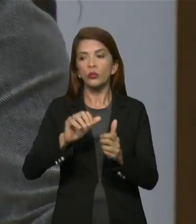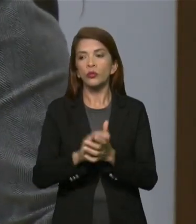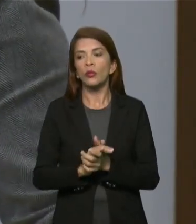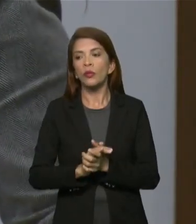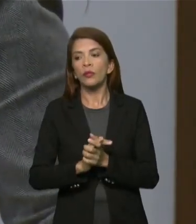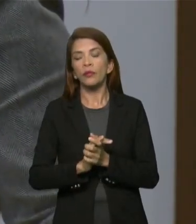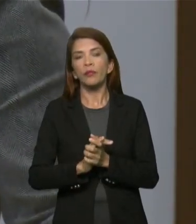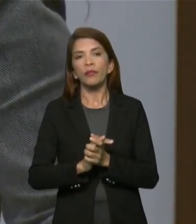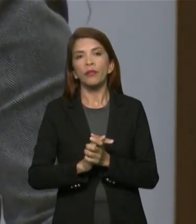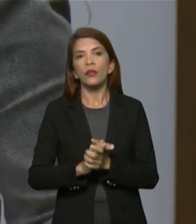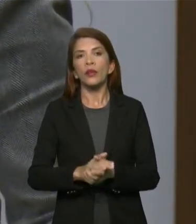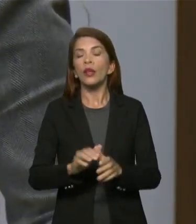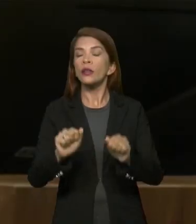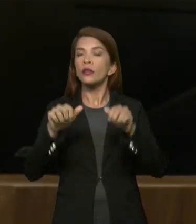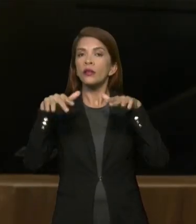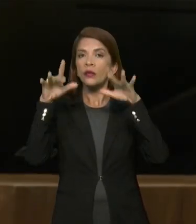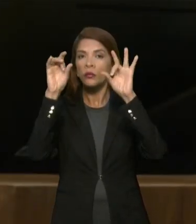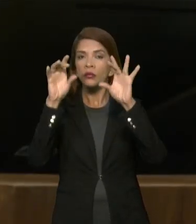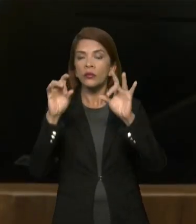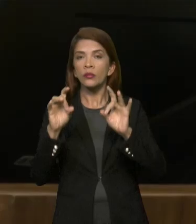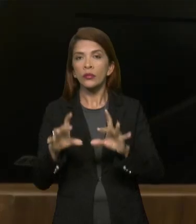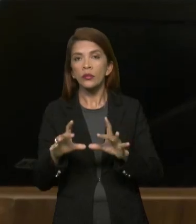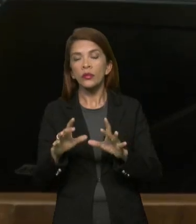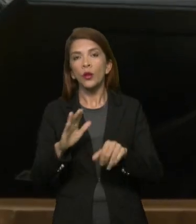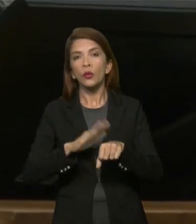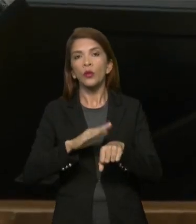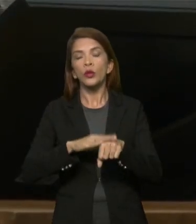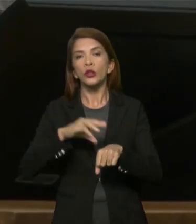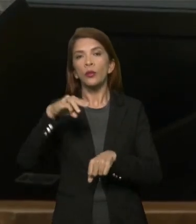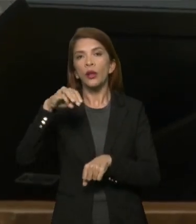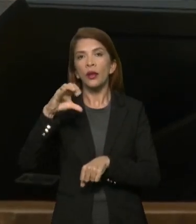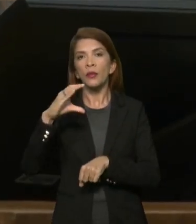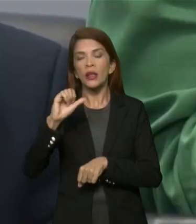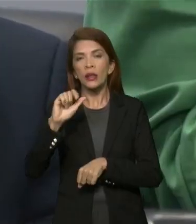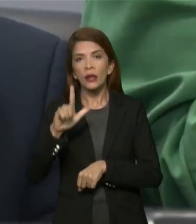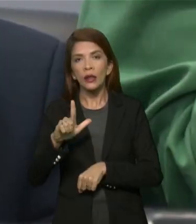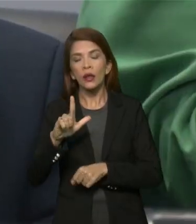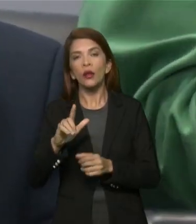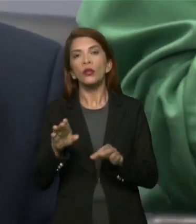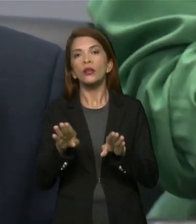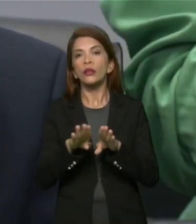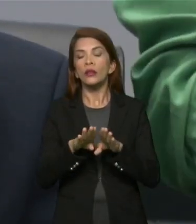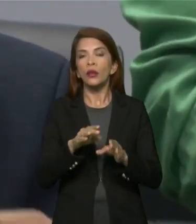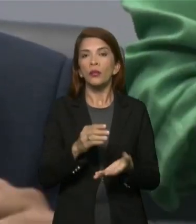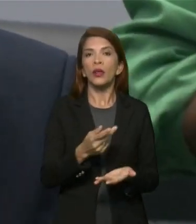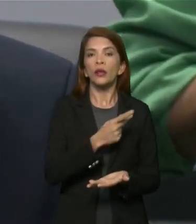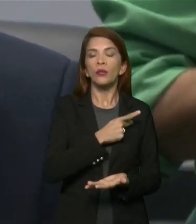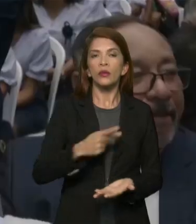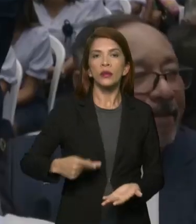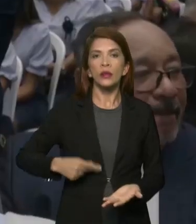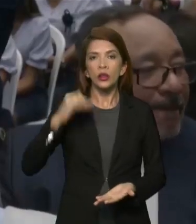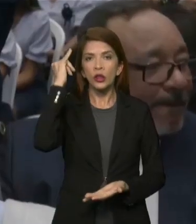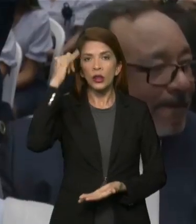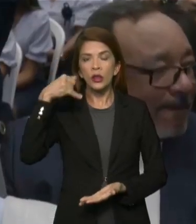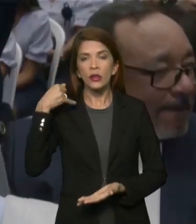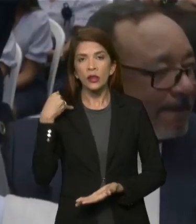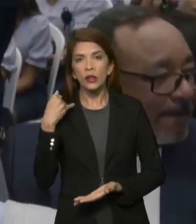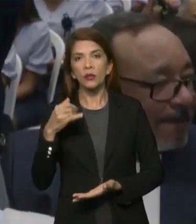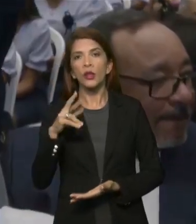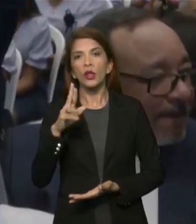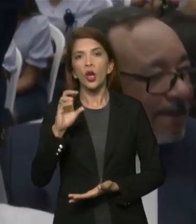Mical Damasceno, contou com a presença da presidente da ALEMA, deputada Iracema Valle, e do deputado Roberto Costa. Estamos